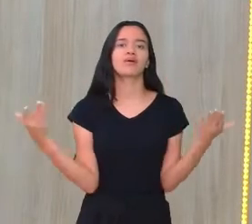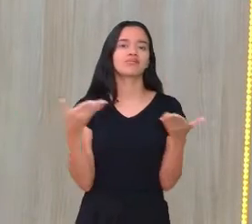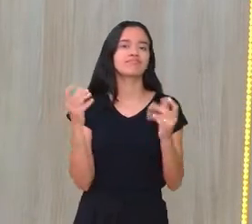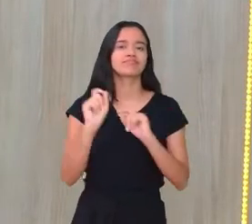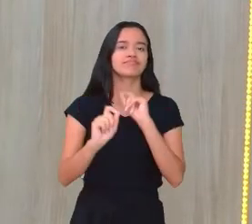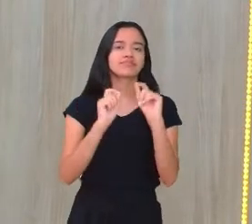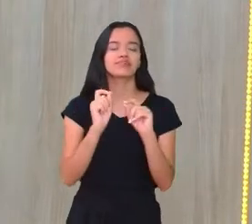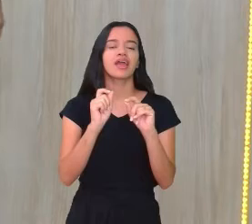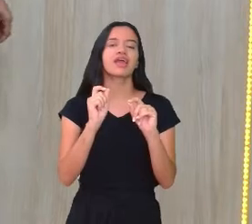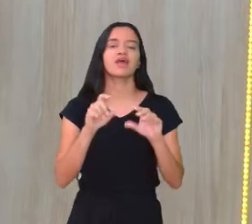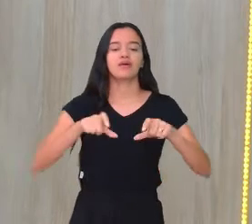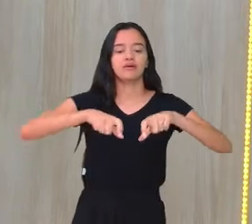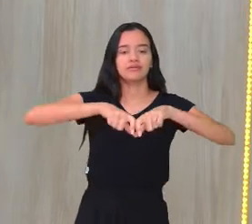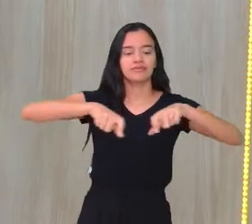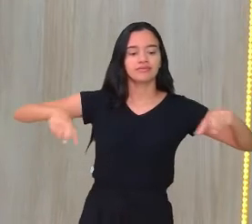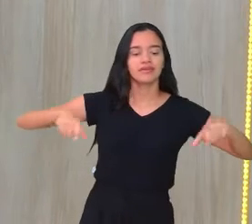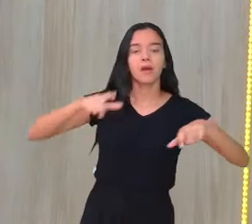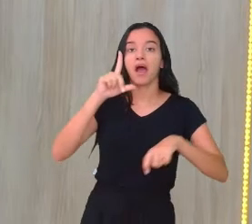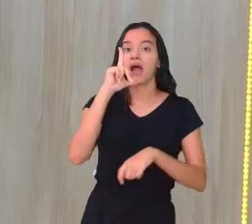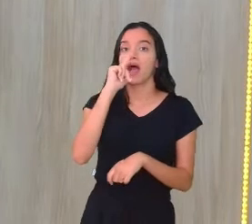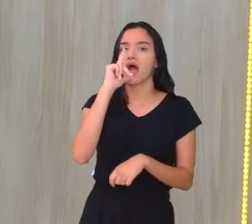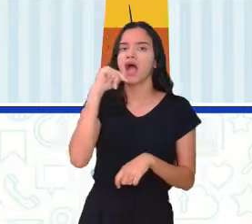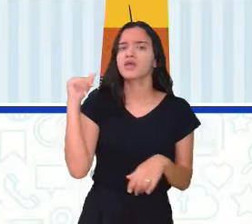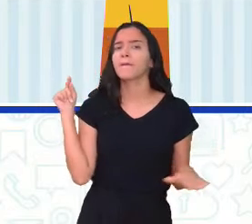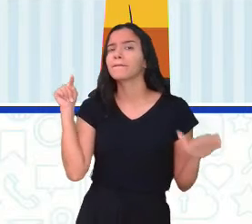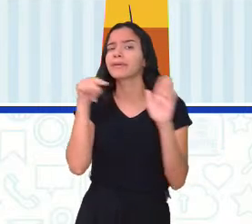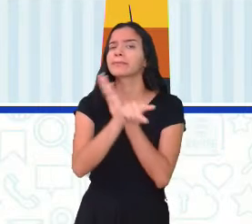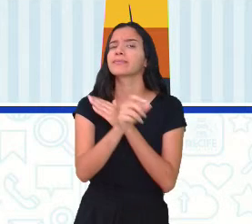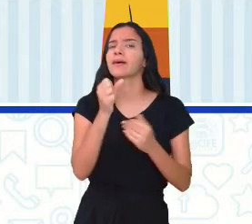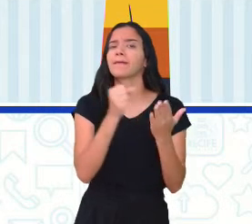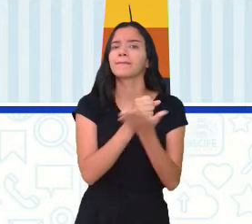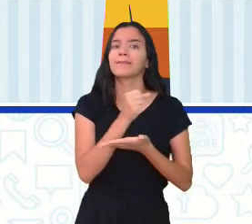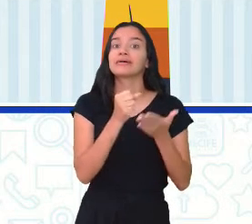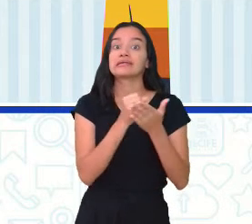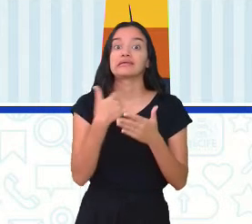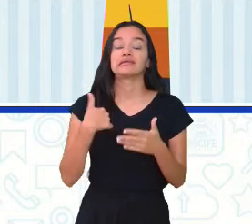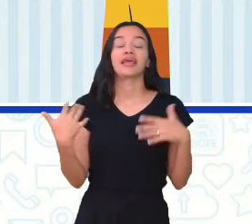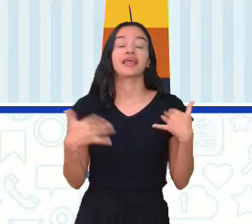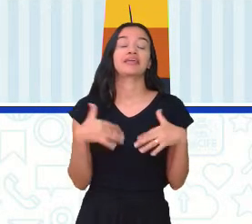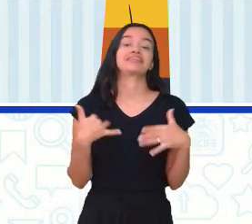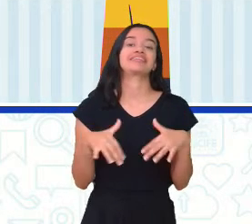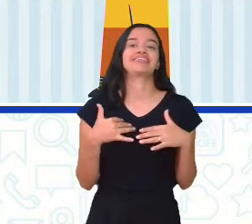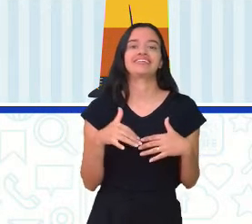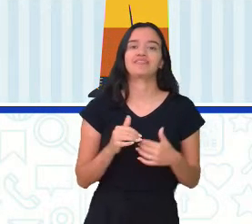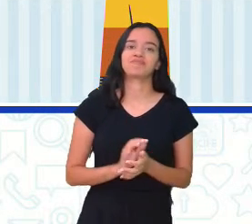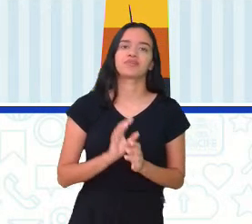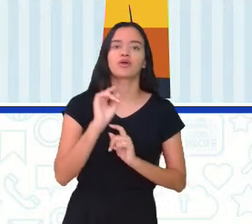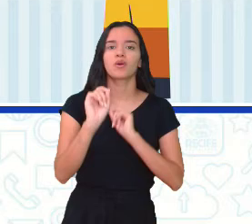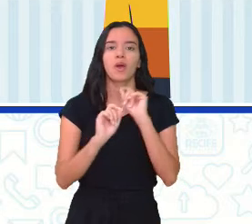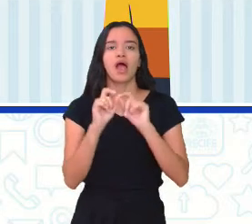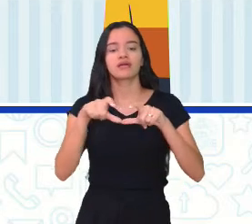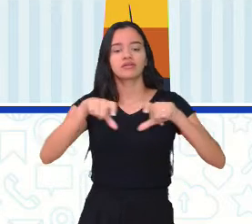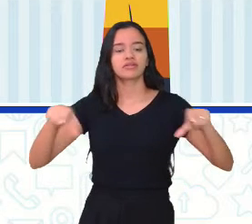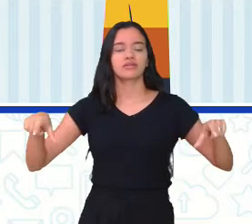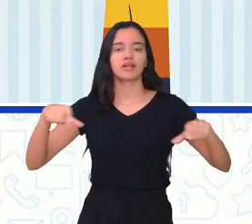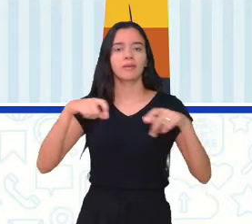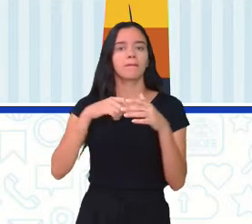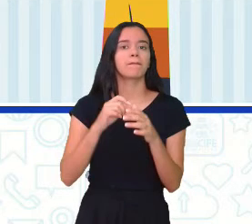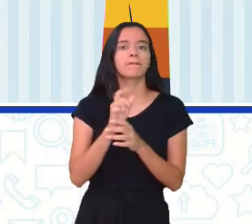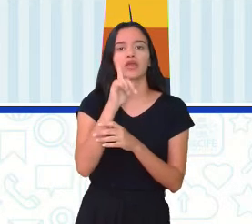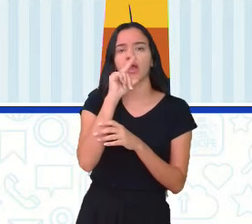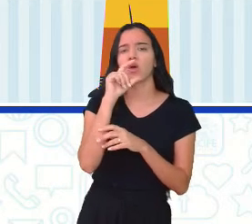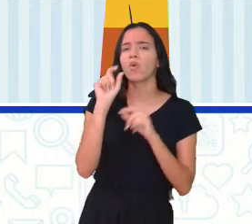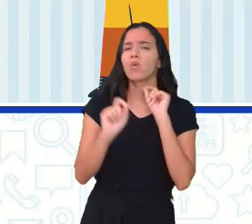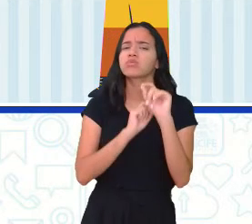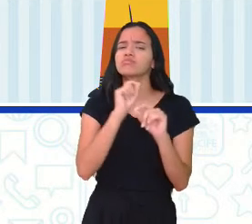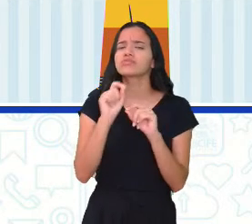é saneamento básico. E eu já começo com uma pergunta básica. Opa, o que é saneamento básico? O que é? Você